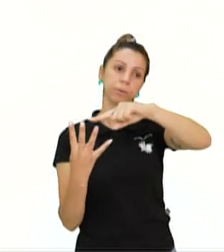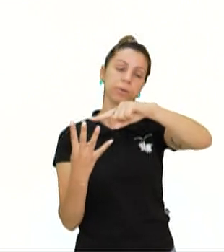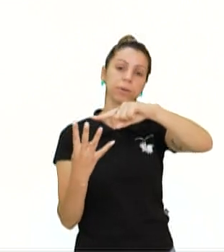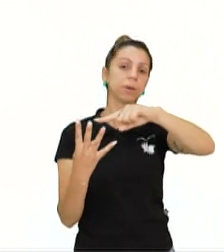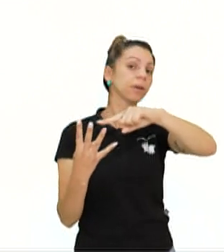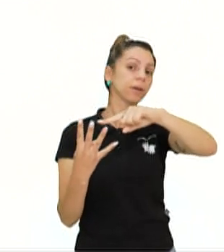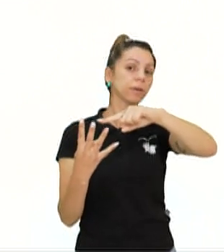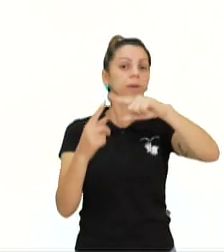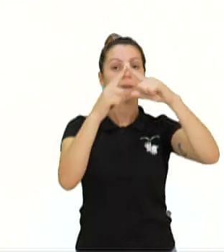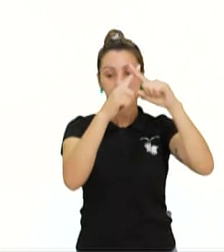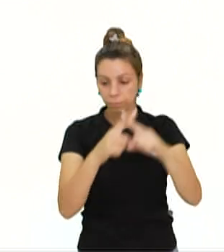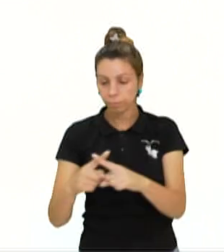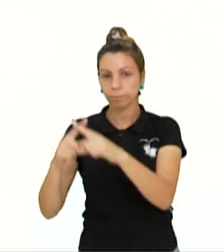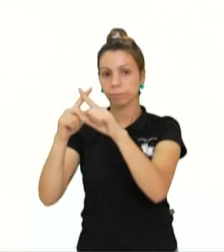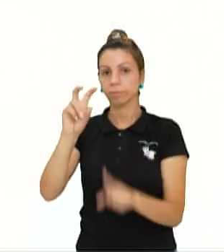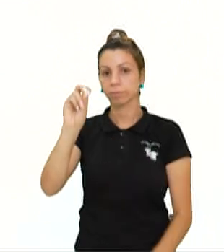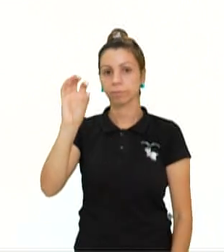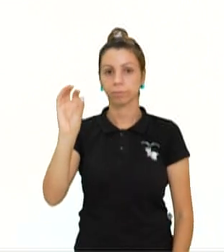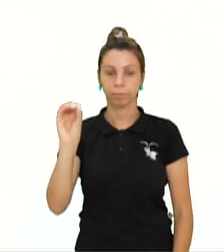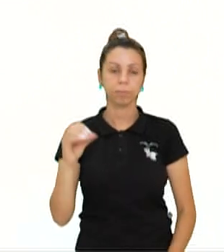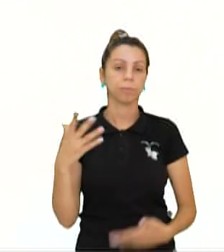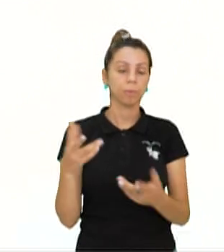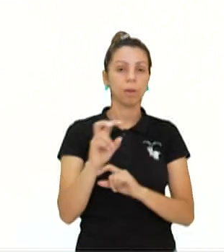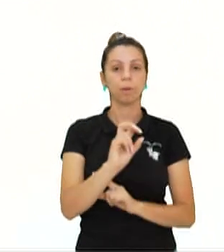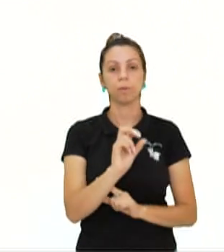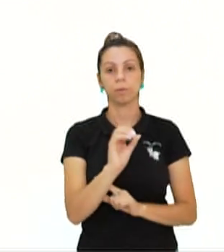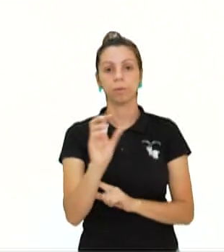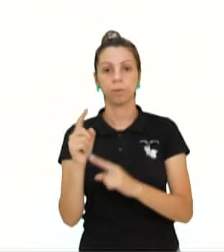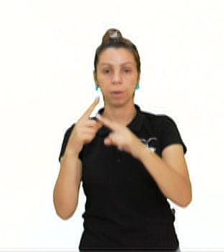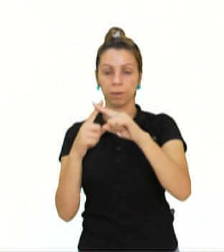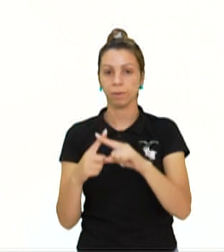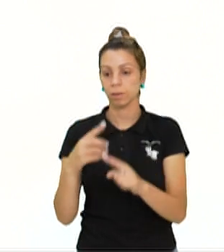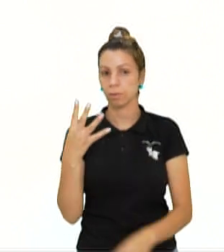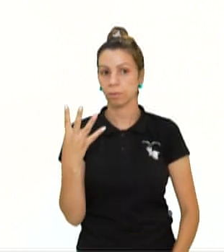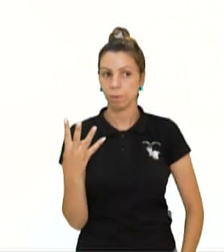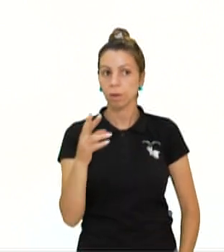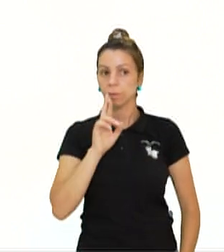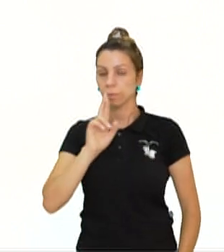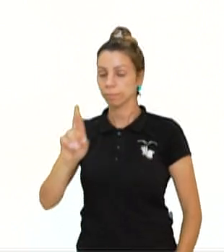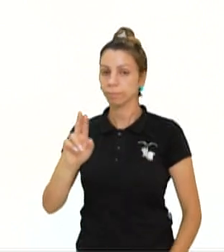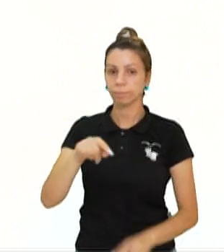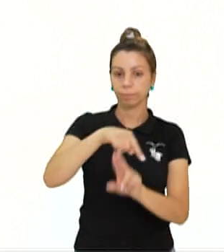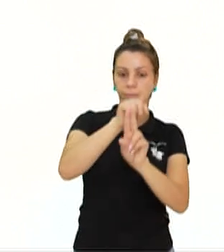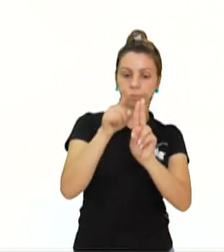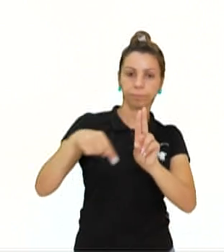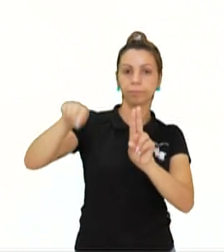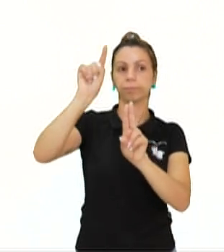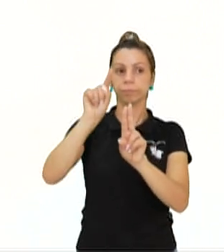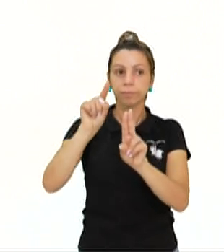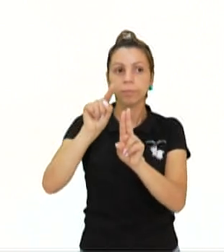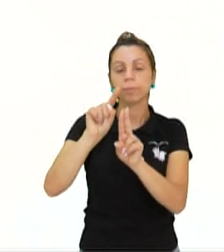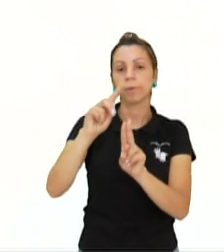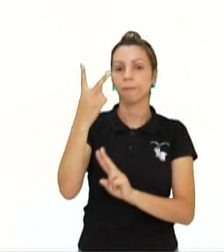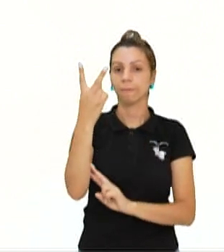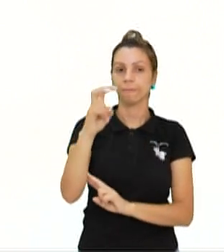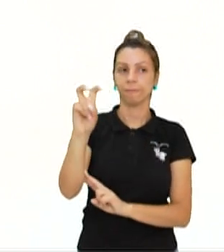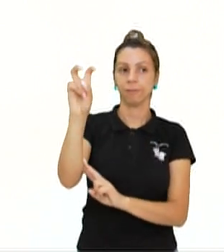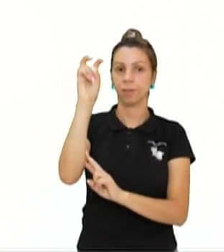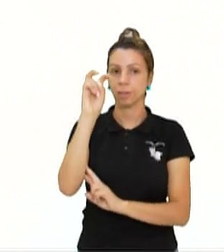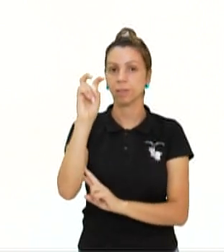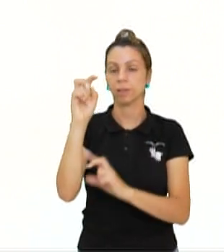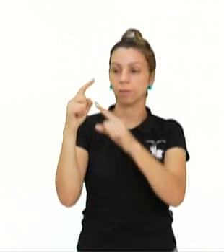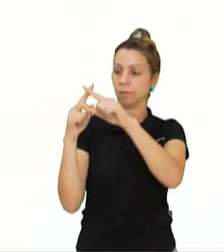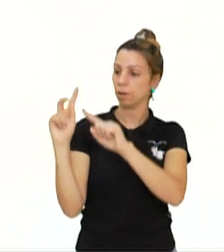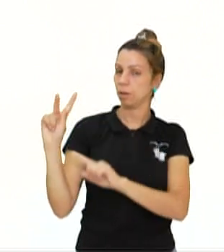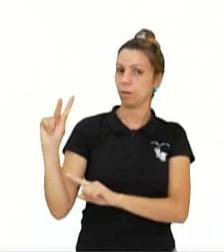multiplicativo, esse 4 vem multiplicando 50, então vai ficar 50 vezes 4 igual a π 25H, que só trocando a ordem